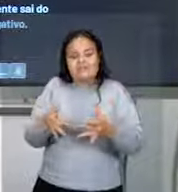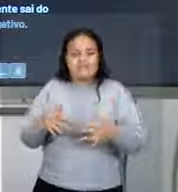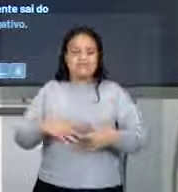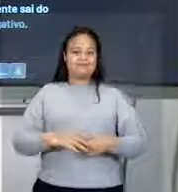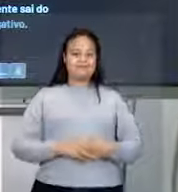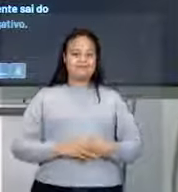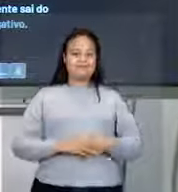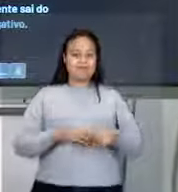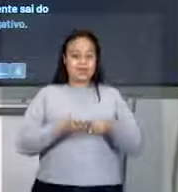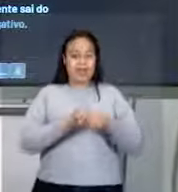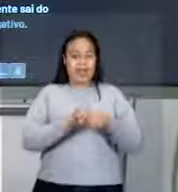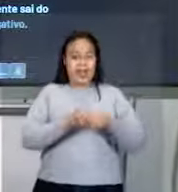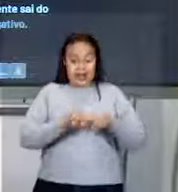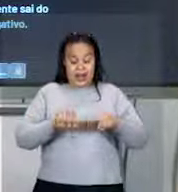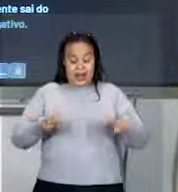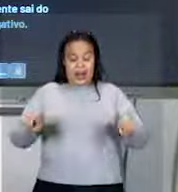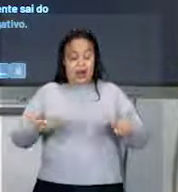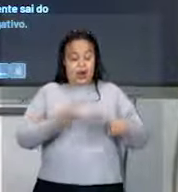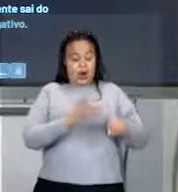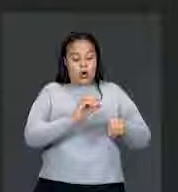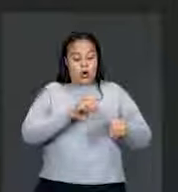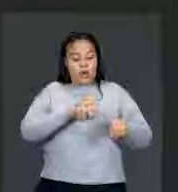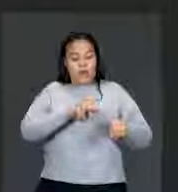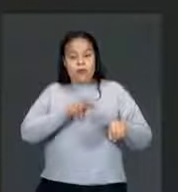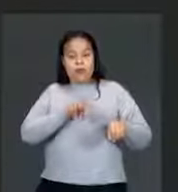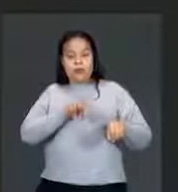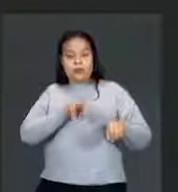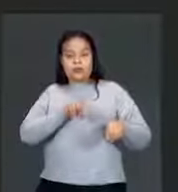elétrica convencional, por sua vez,